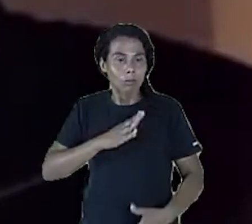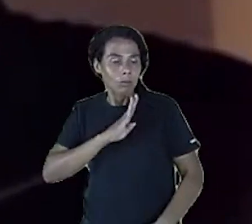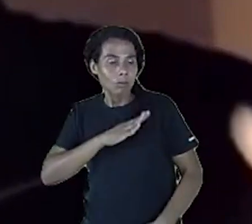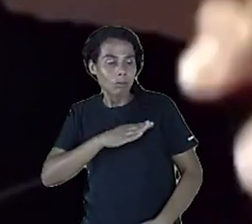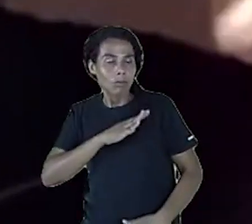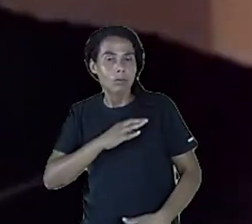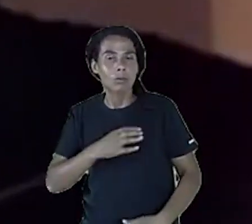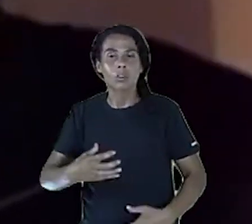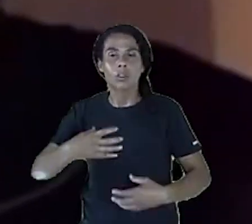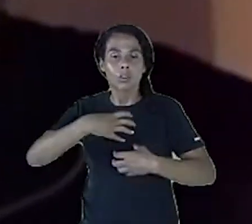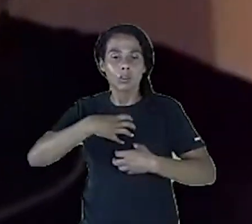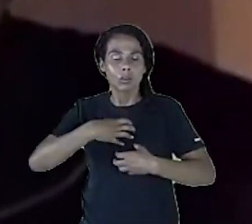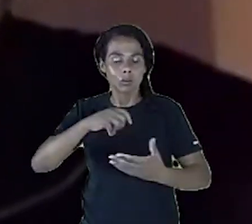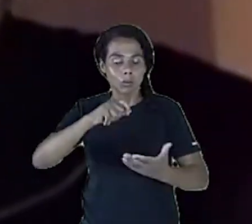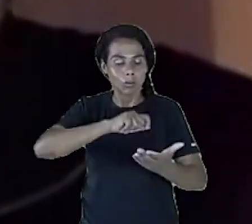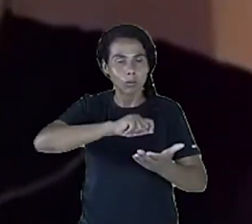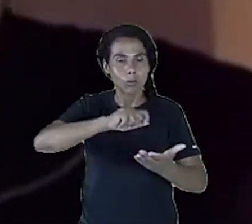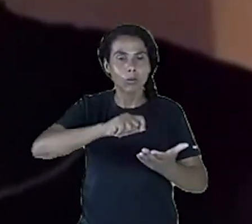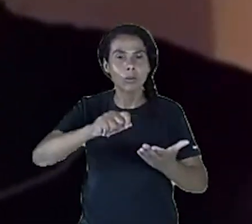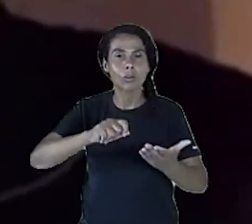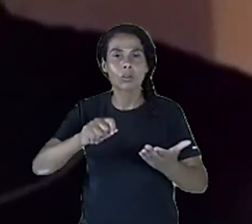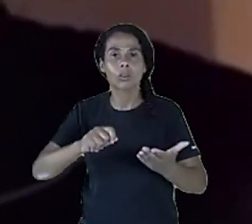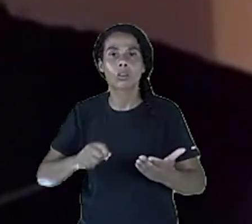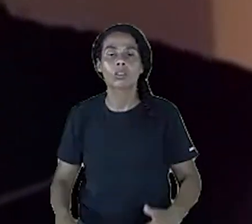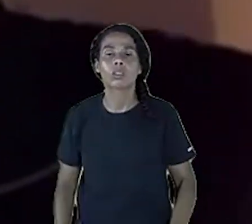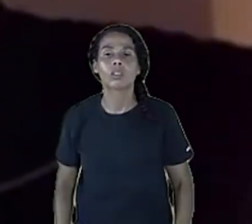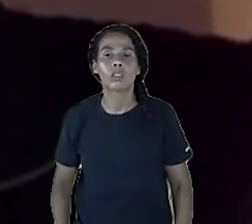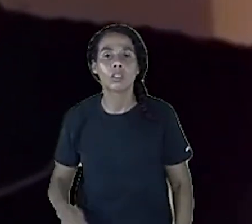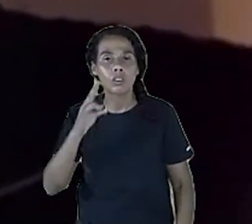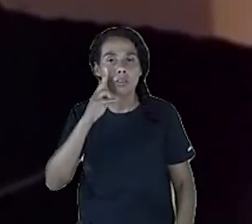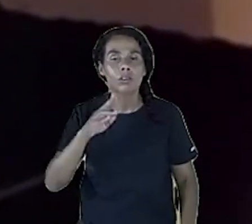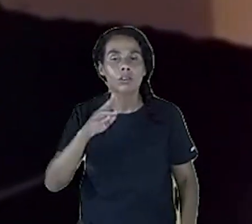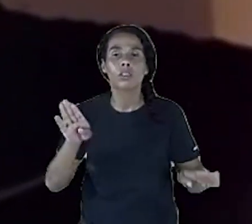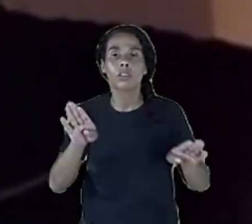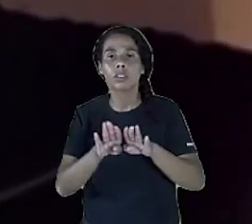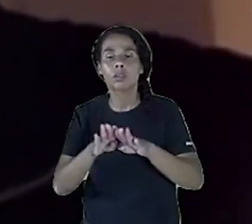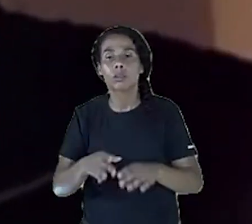tantas outras coisas, o sofrimento humano, a dimensão, as